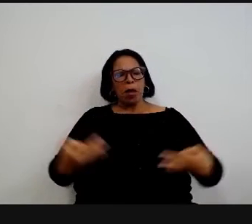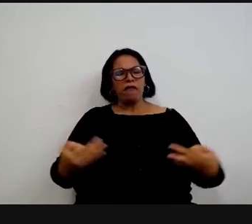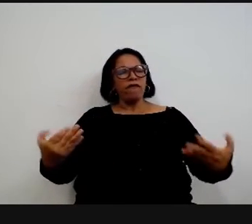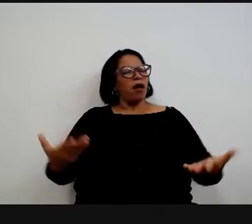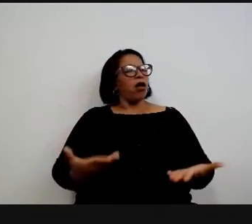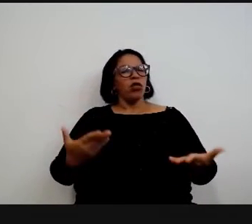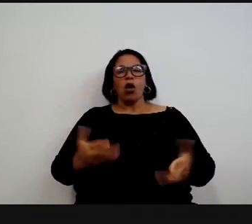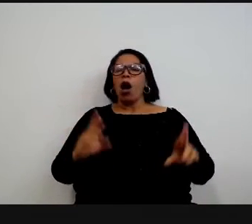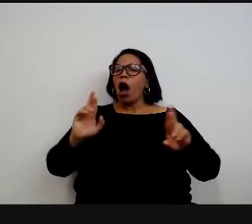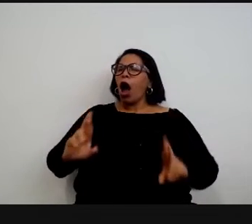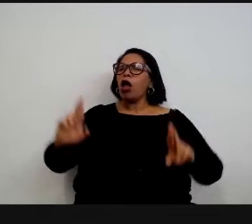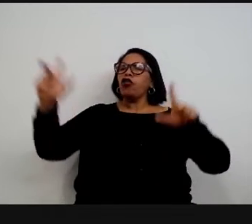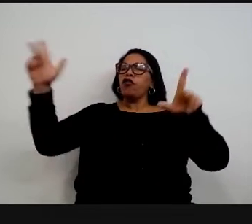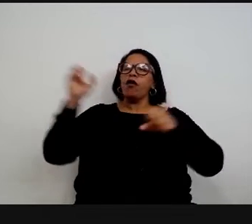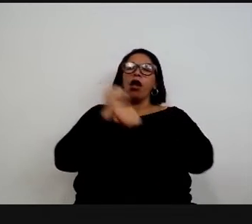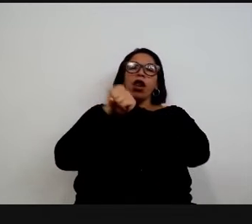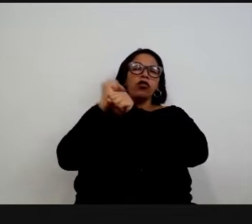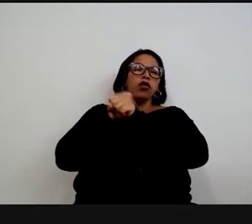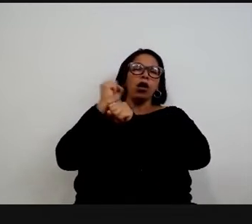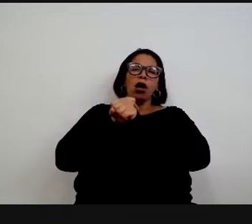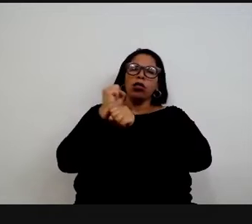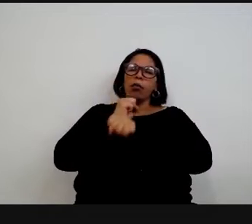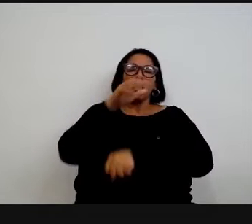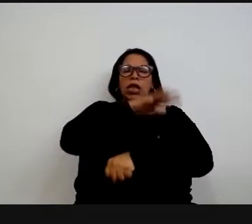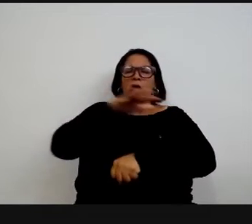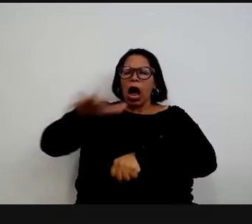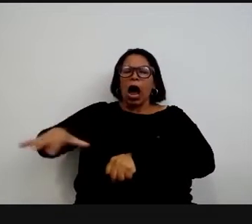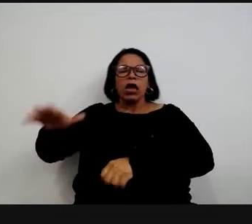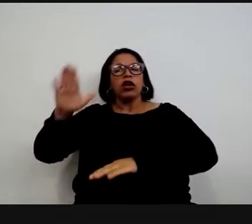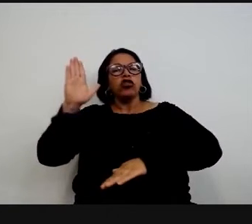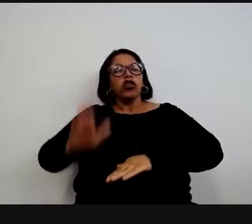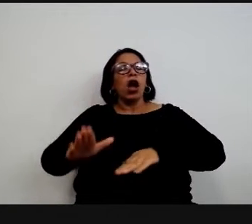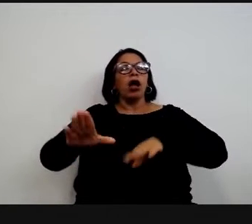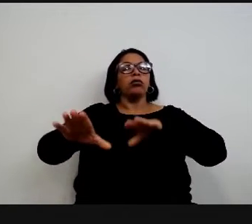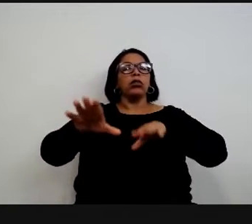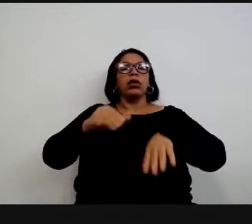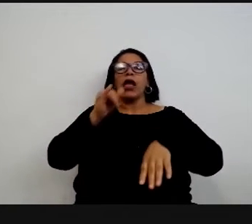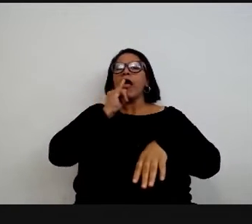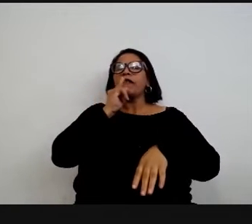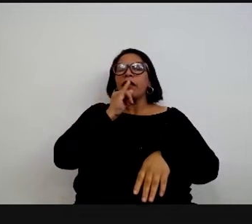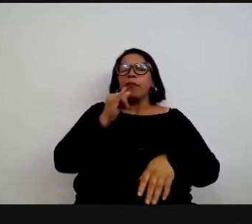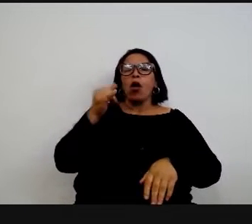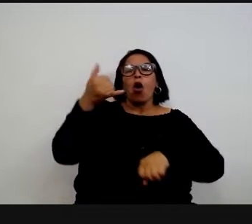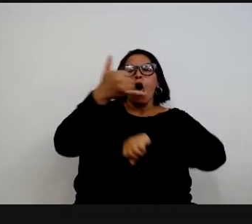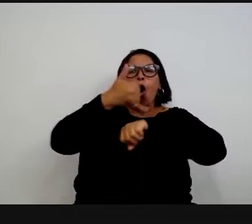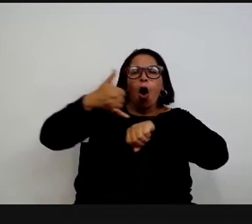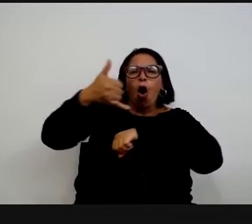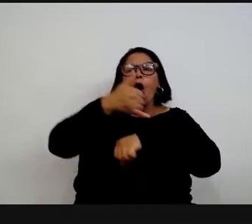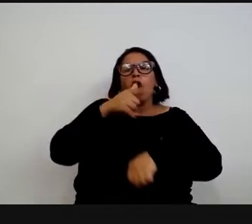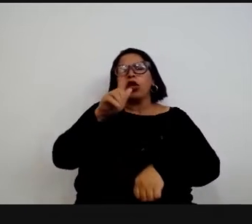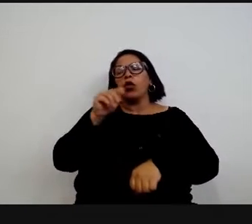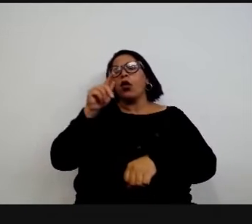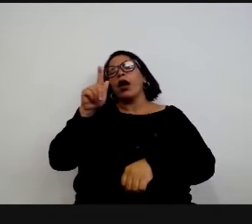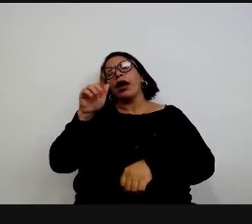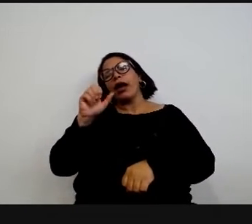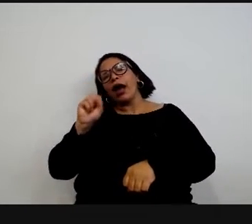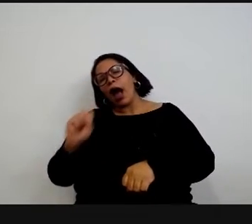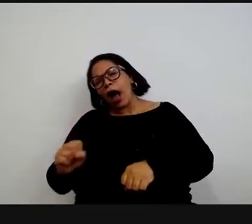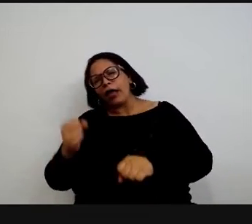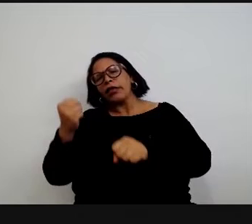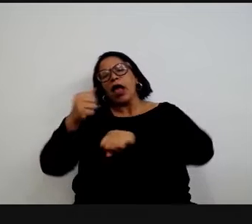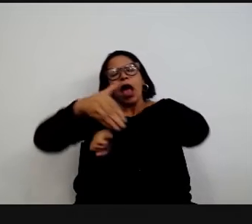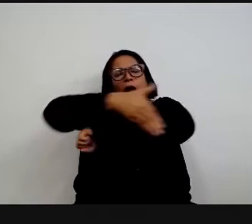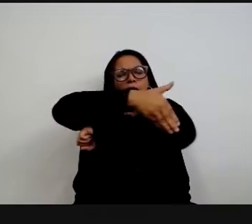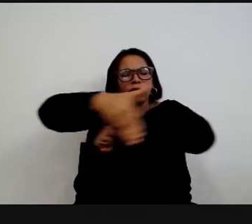preparados, especializados assim, em áreas específicas. É óleo e gás, é ferrovia, é rodovia,